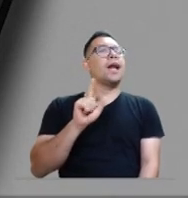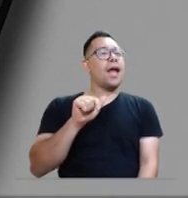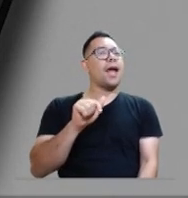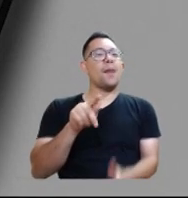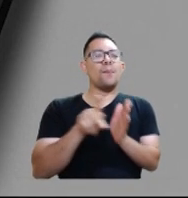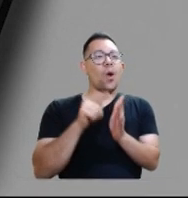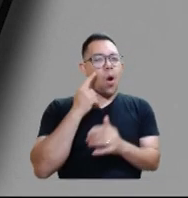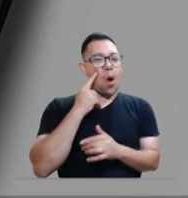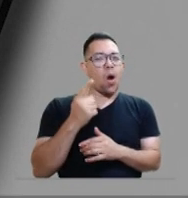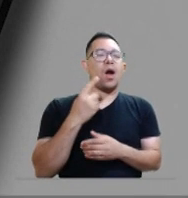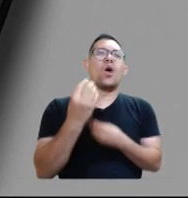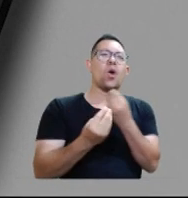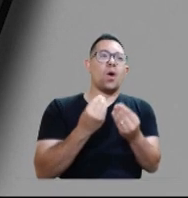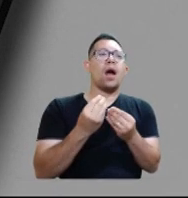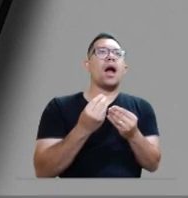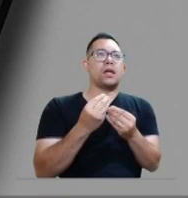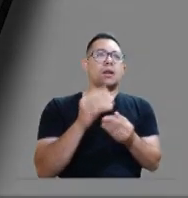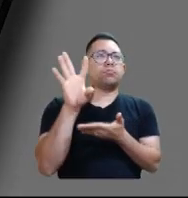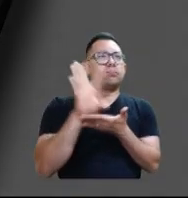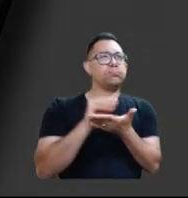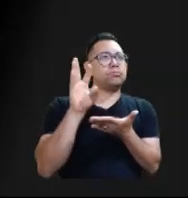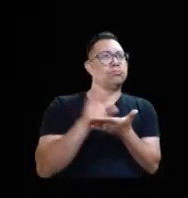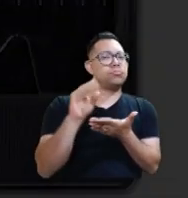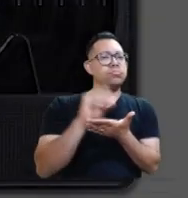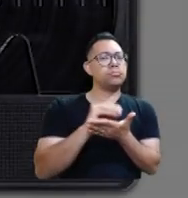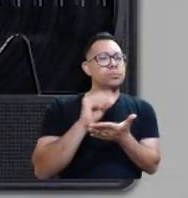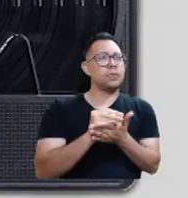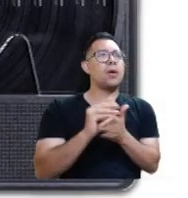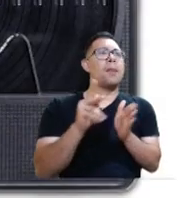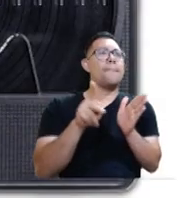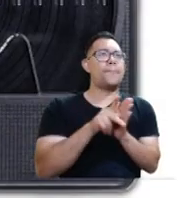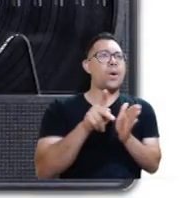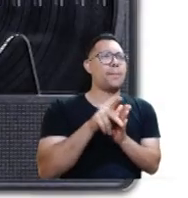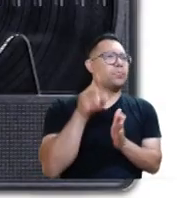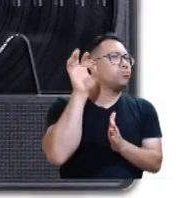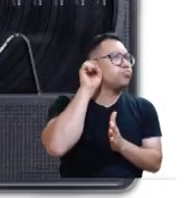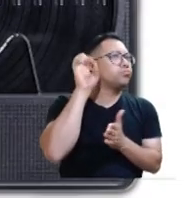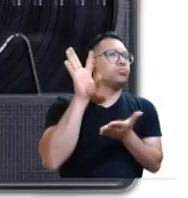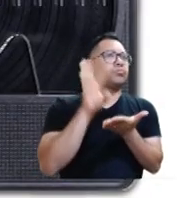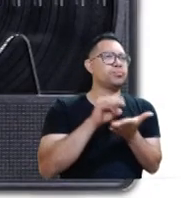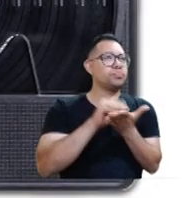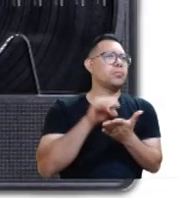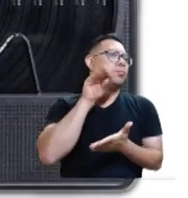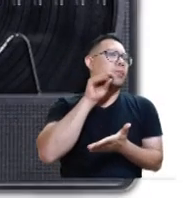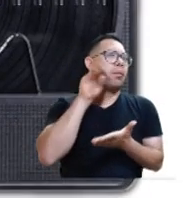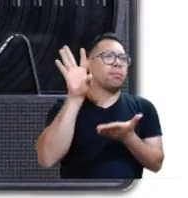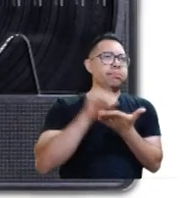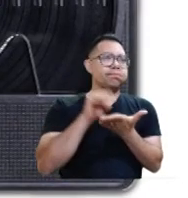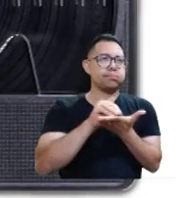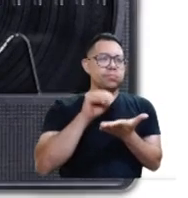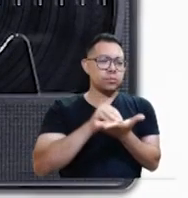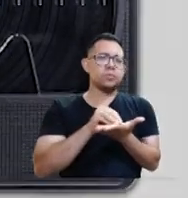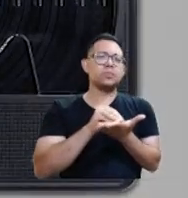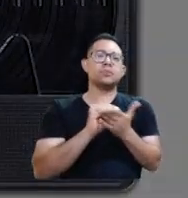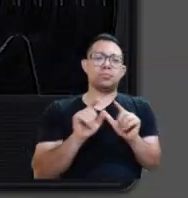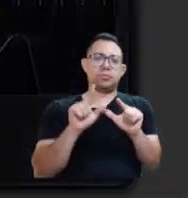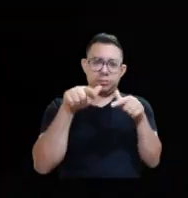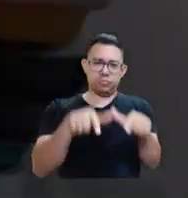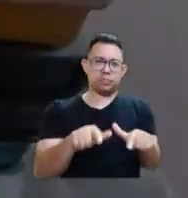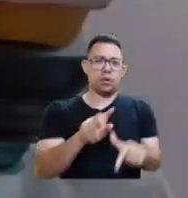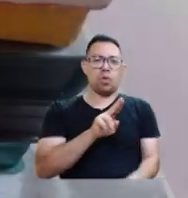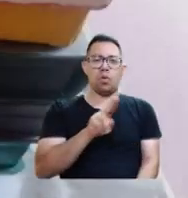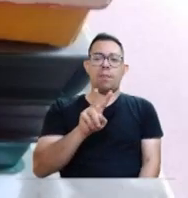fita magnética capaz de armazenar conteúdos audiovisuais. Essa fita era chamada de